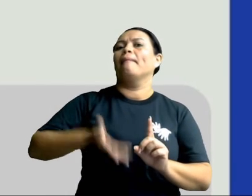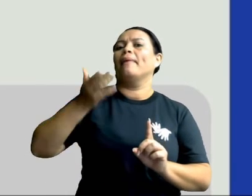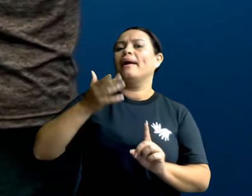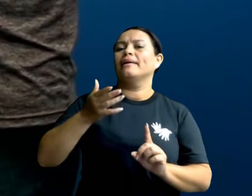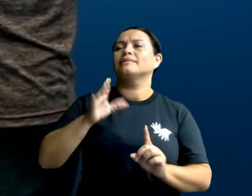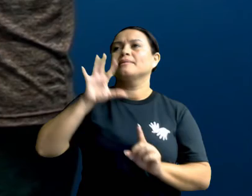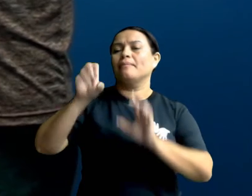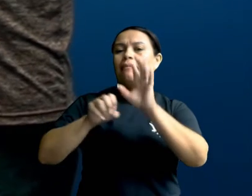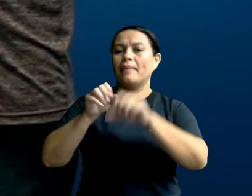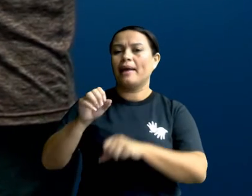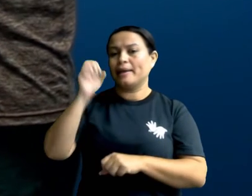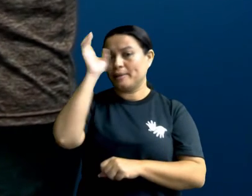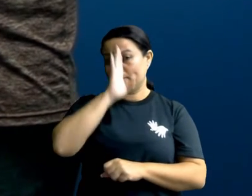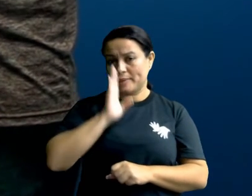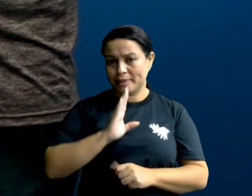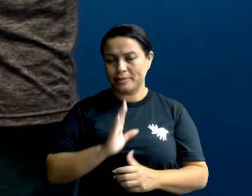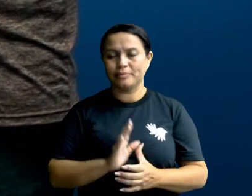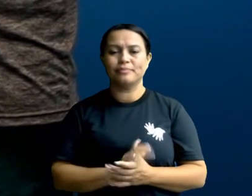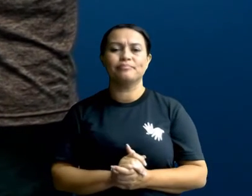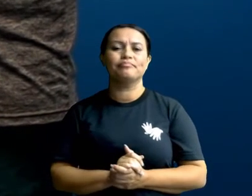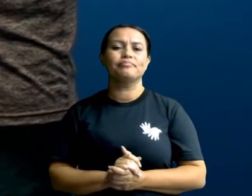certo?